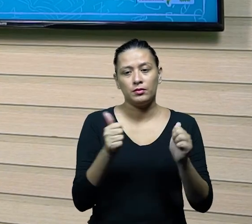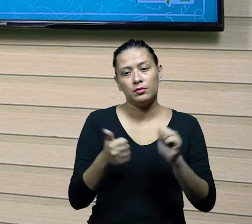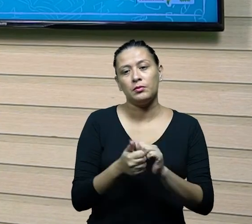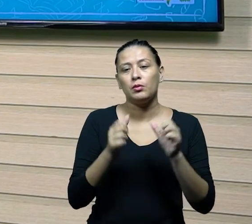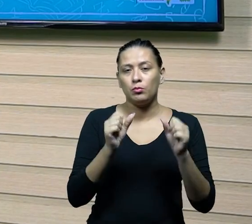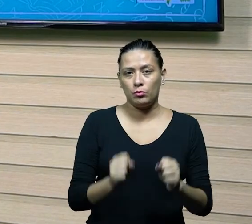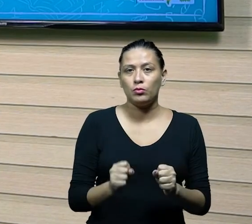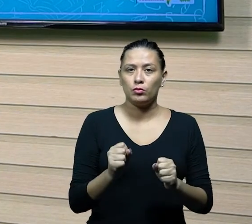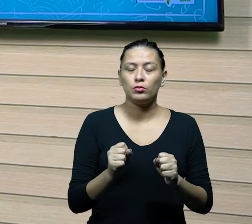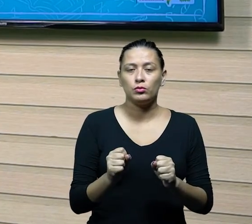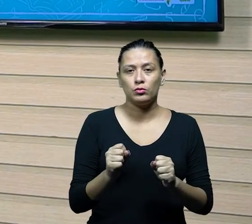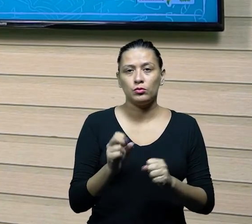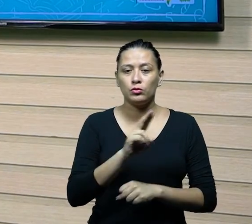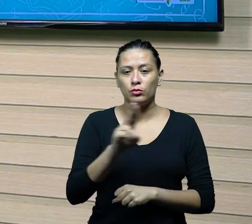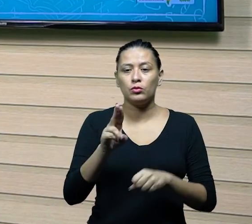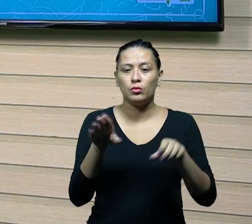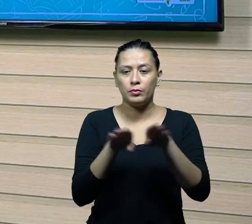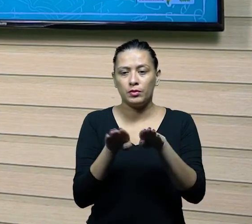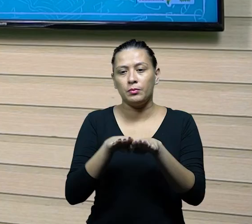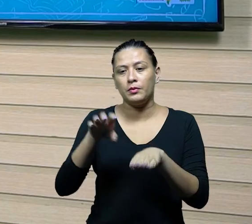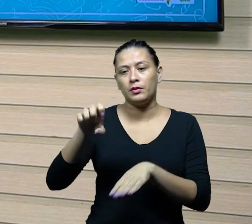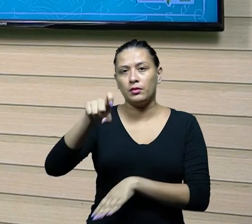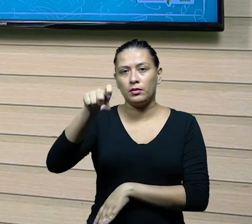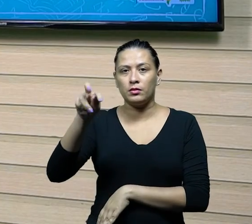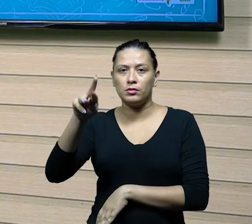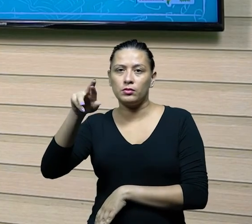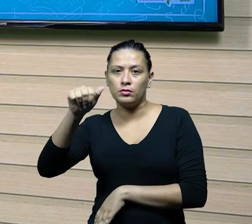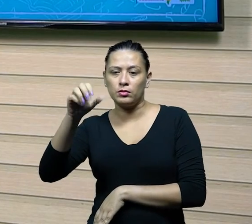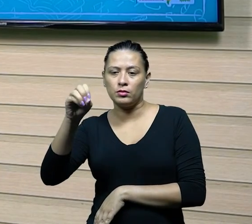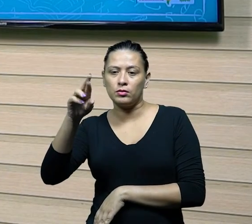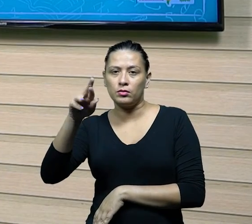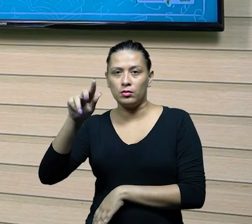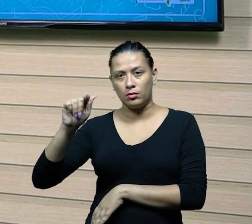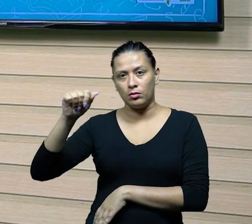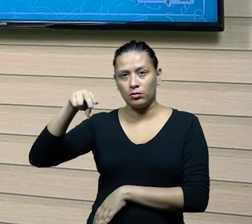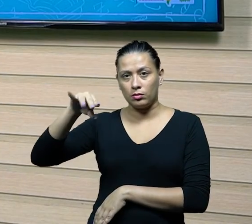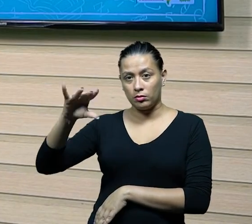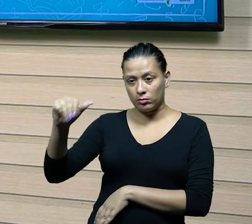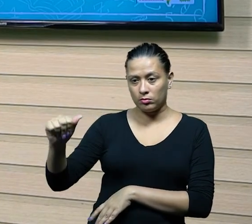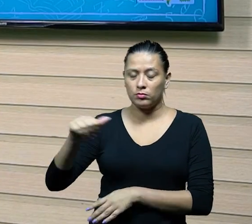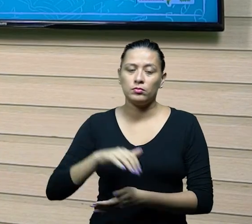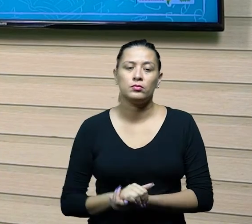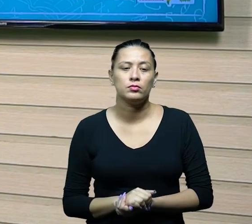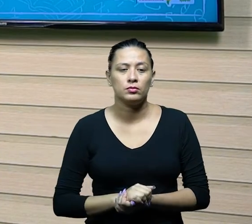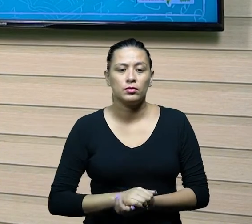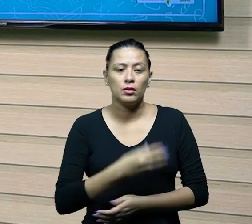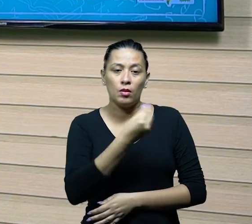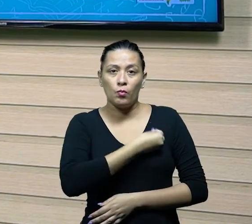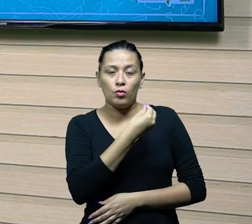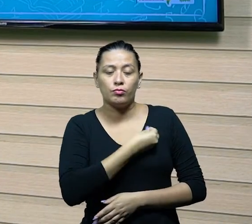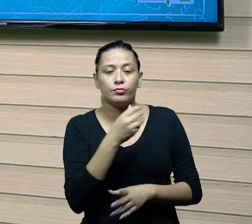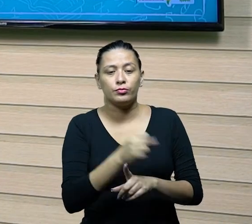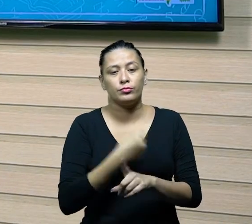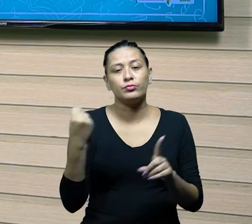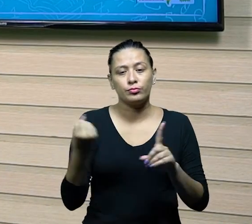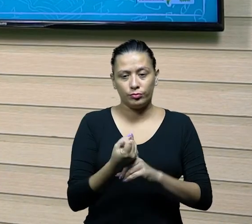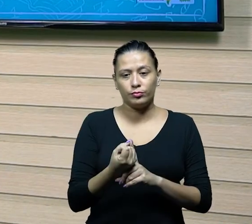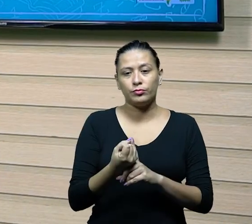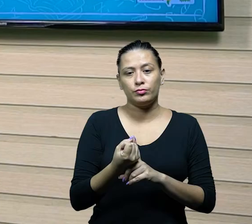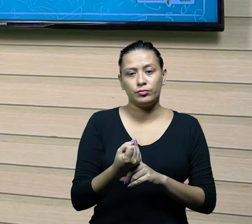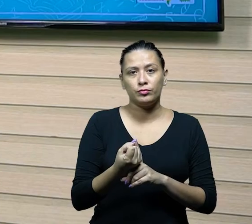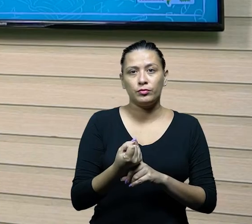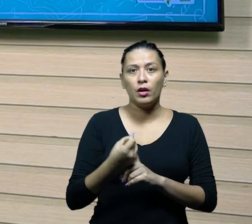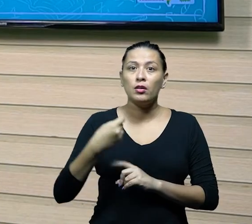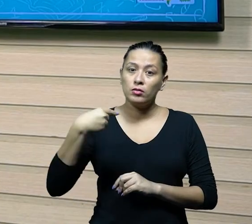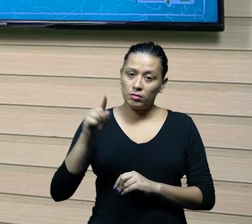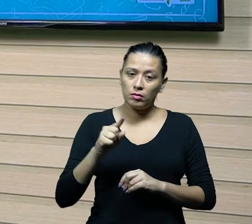ela também pode ser chamada né de extra orgânica a própria vida em sociedade é ela de por si só ela